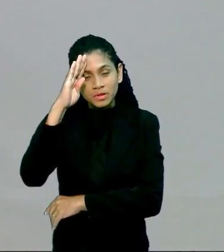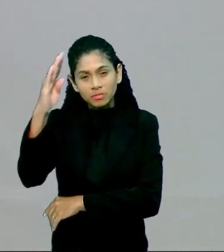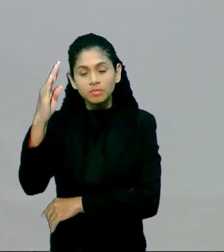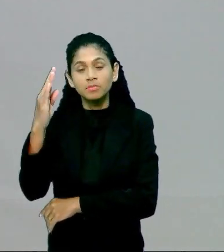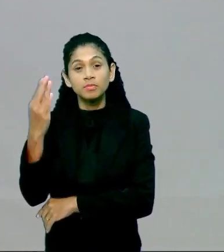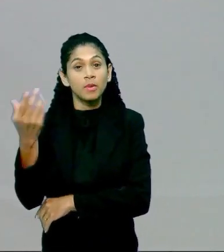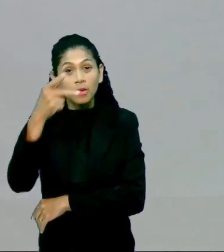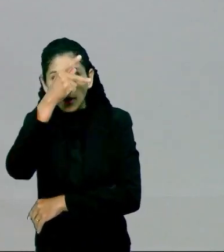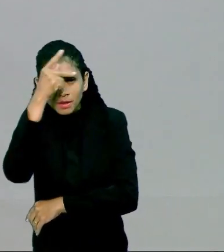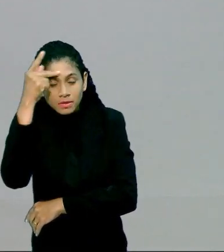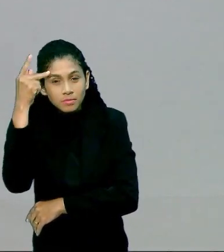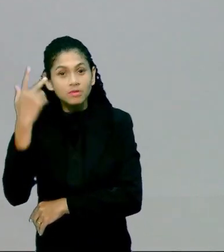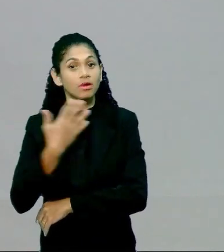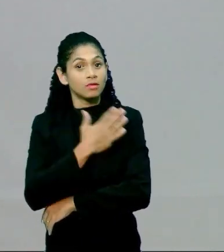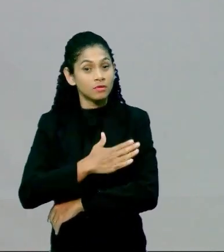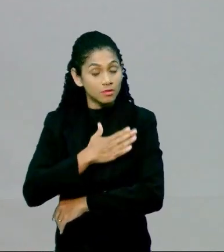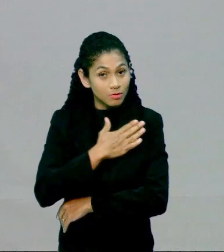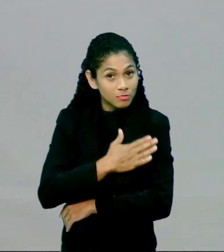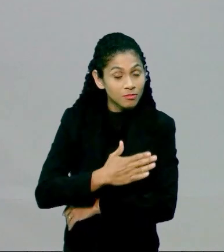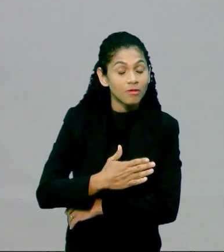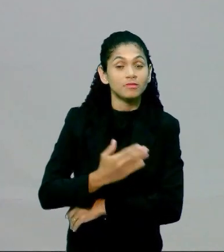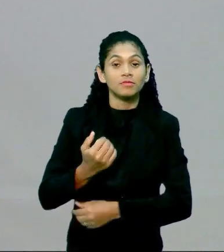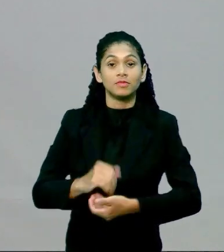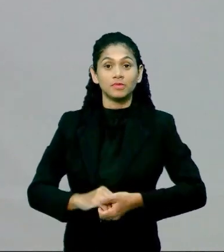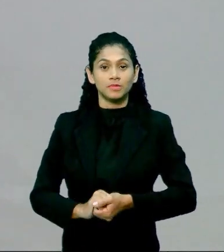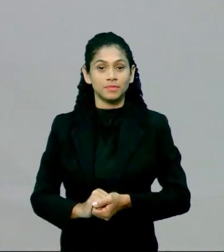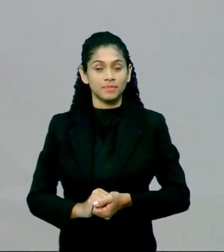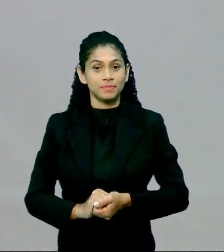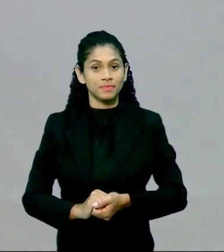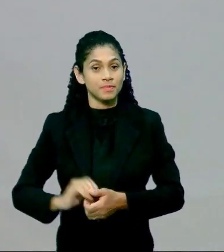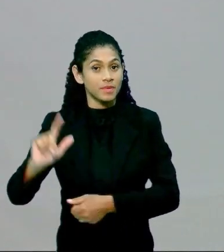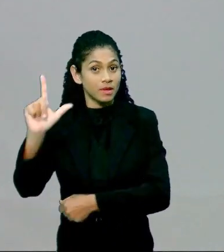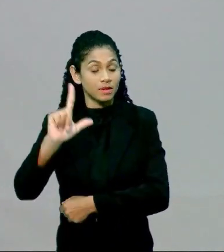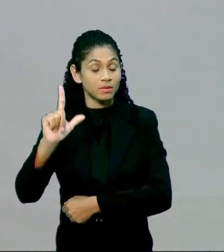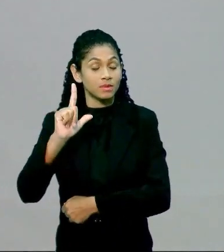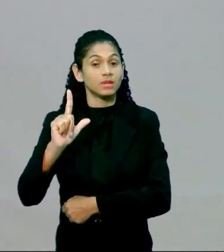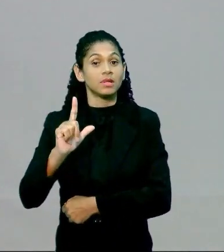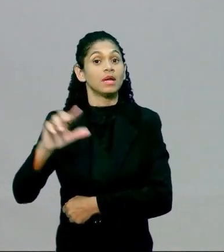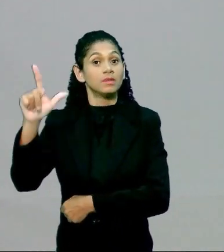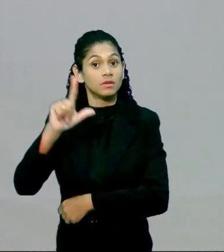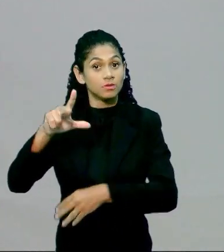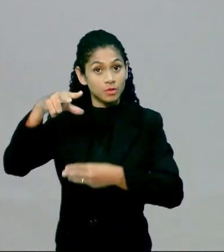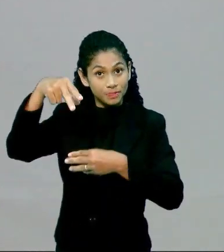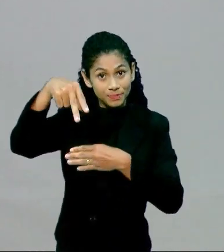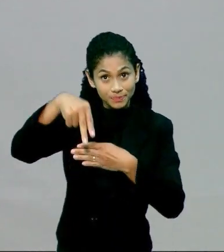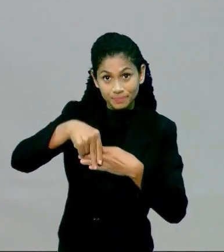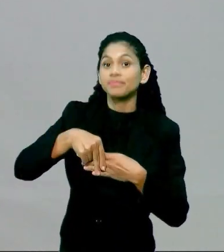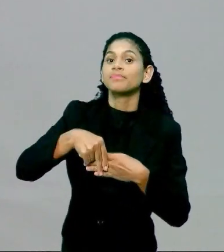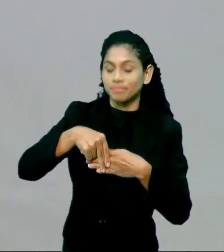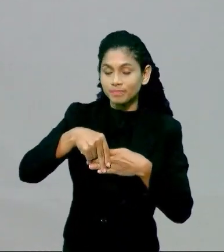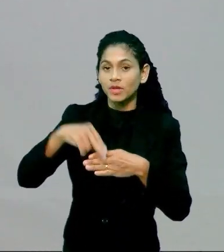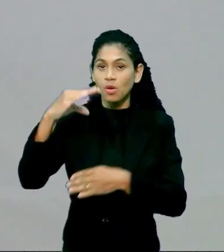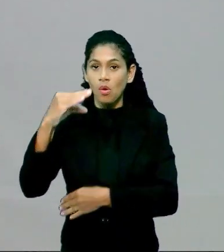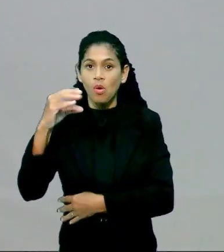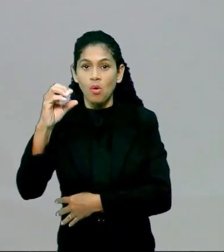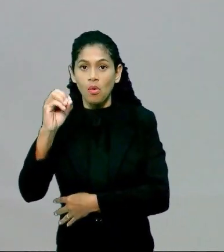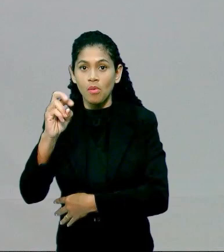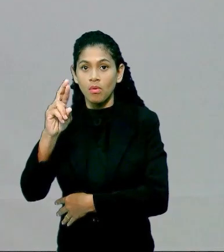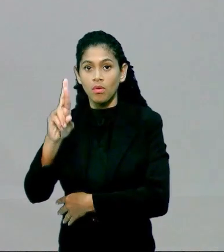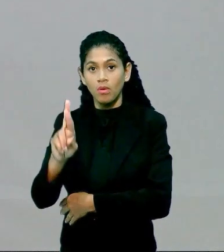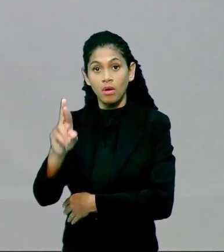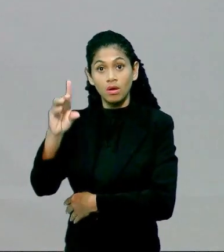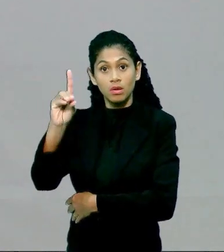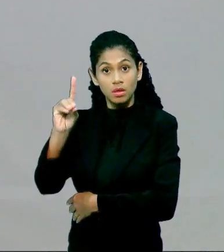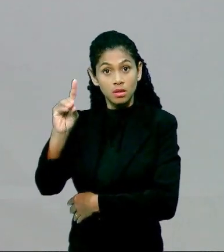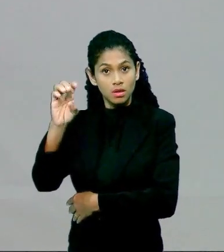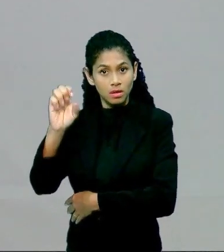mais velhas que gostam desse tipo de produção literária, que é a literatura de cordel. Então a gente vai conceituar, vai entender